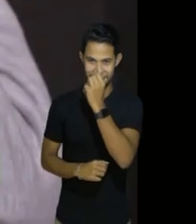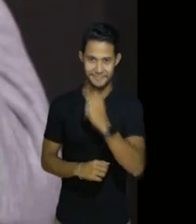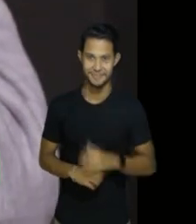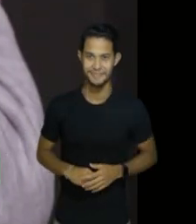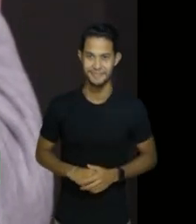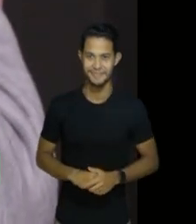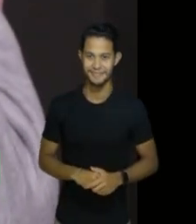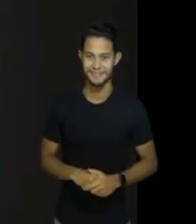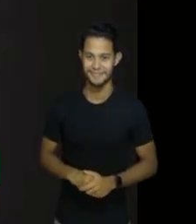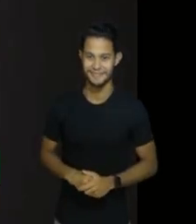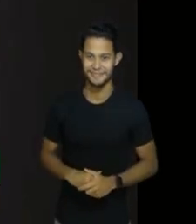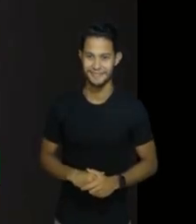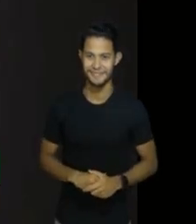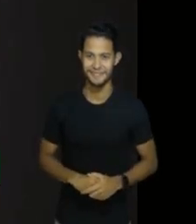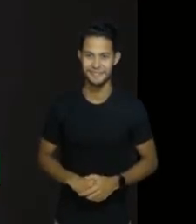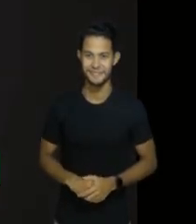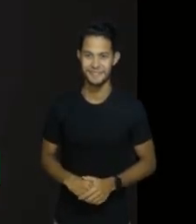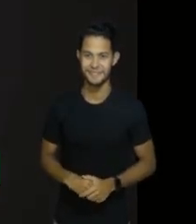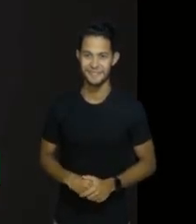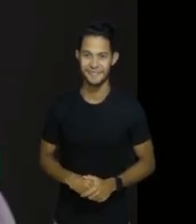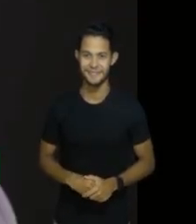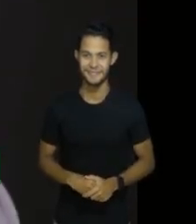E nem falar sobre o assunto.